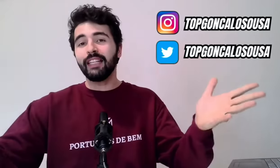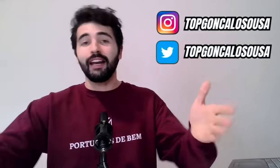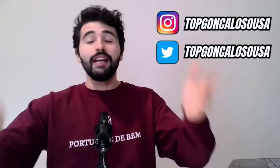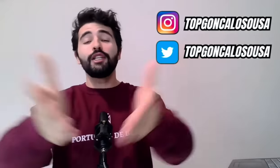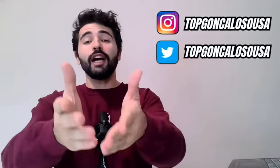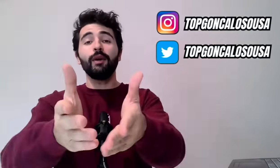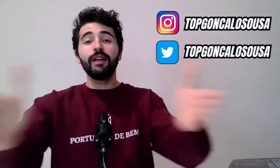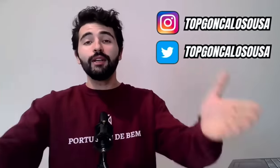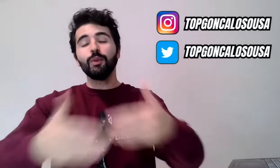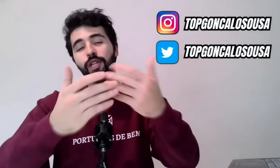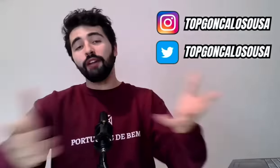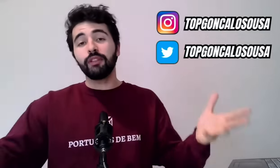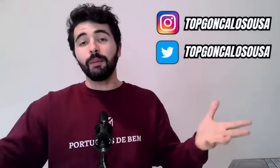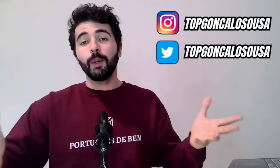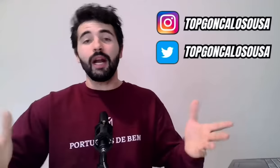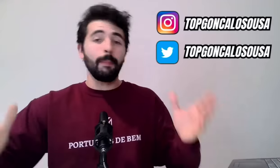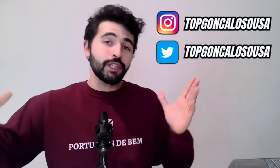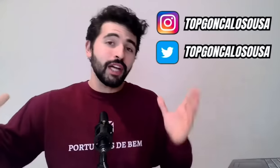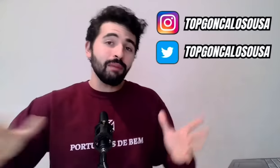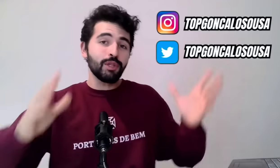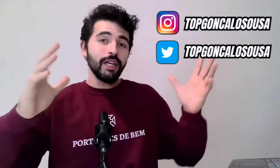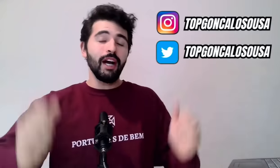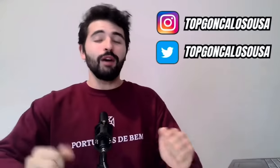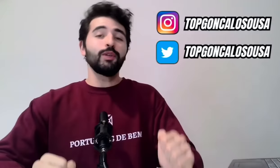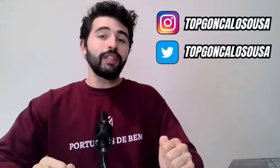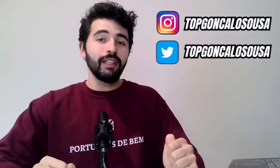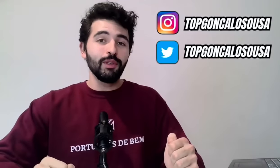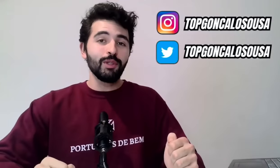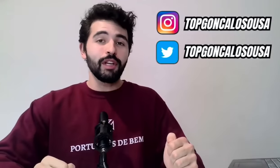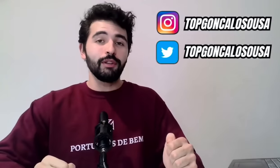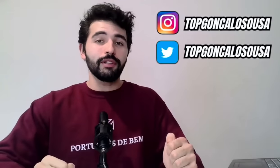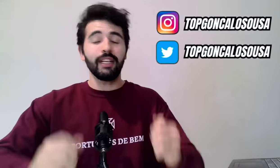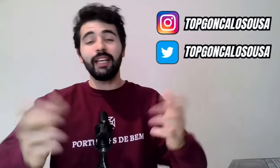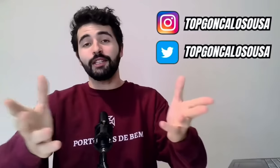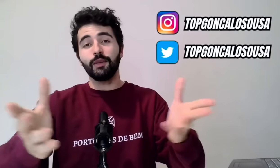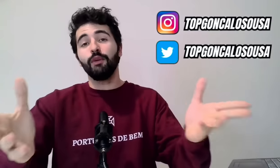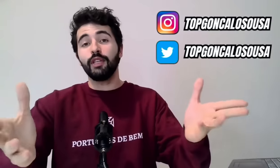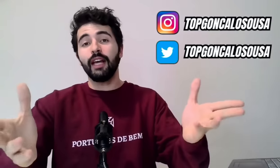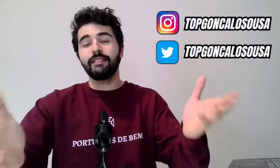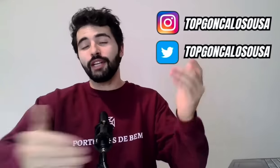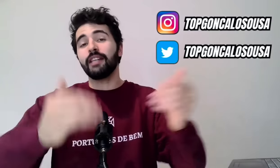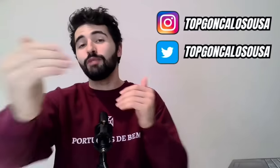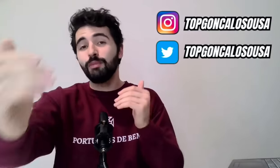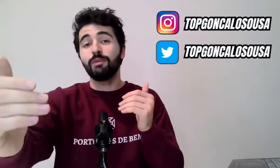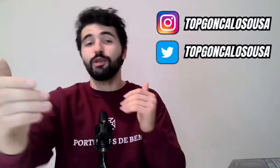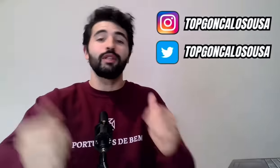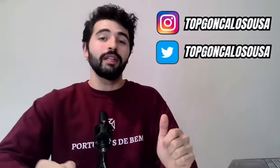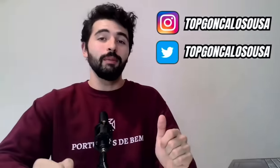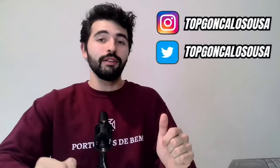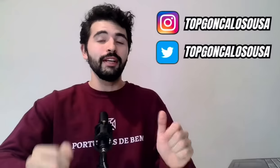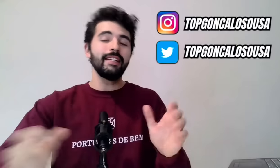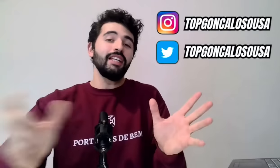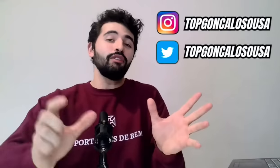vamos tentar e já agora subscrevam também o canal para chegarmos aos 880.000 subscritores aliás curiosidade se chegássemos mesmo aos